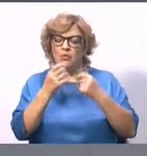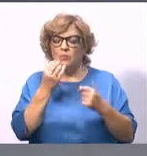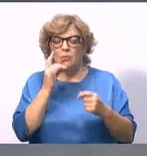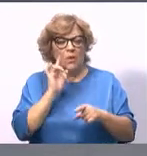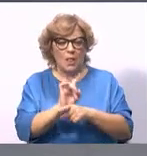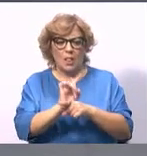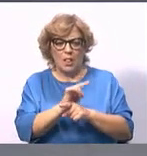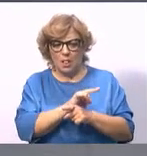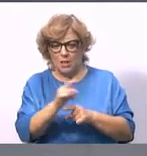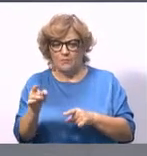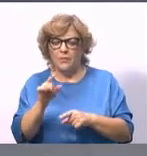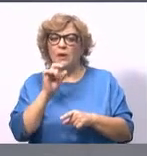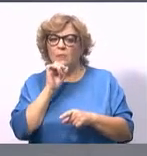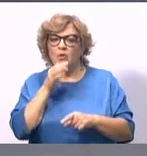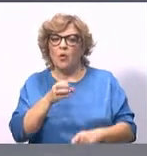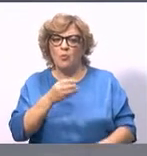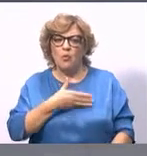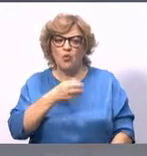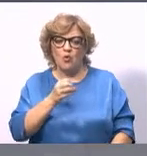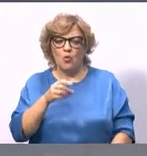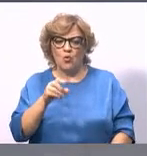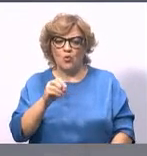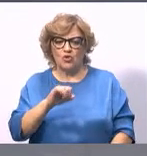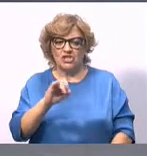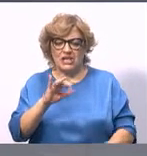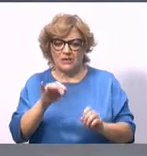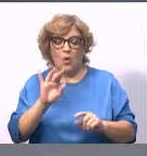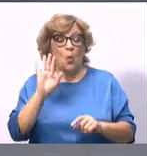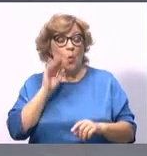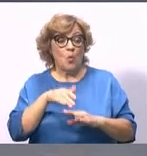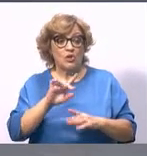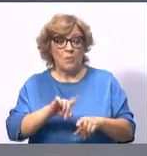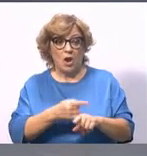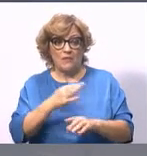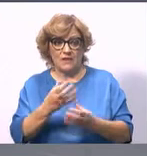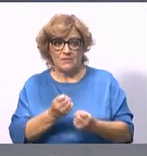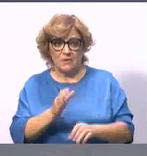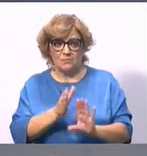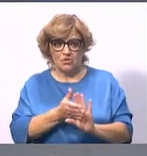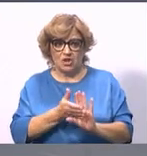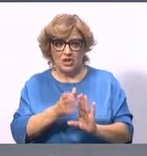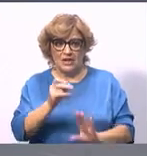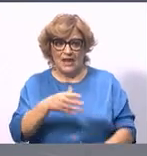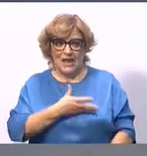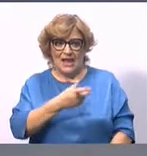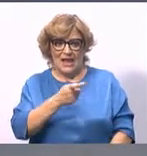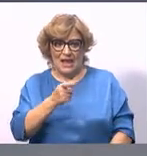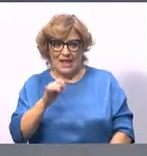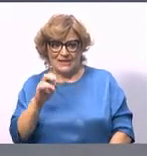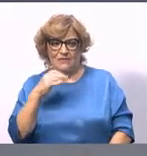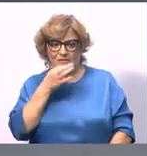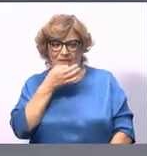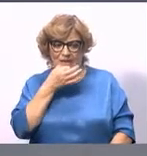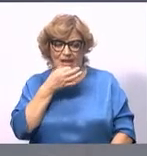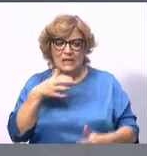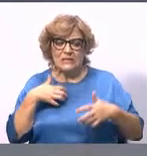muito comum, mas também podologia de uma forma geral. Na última hora do programa vamos receber a psicóloga Andreia Lourador. Vamos falar